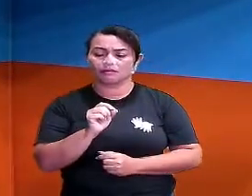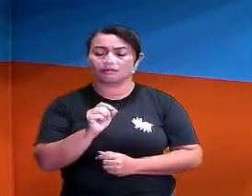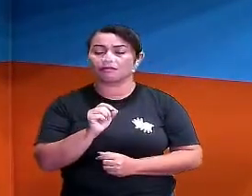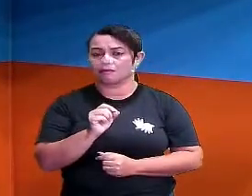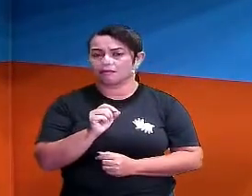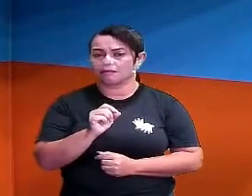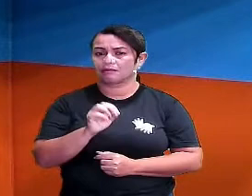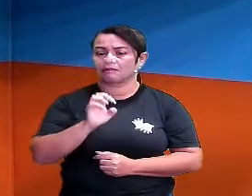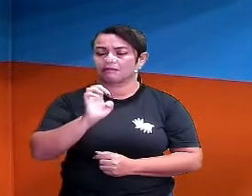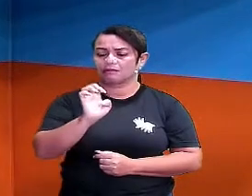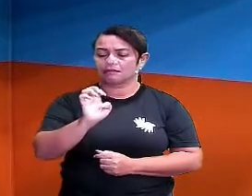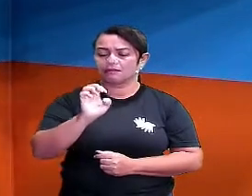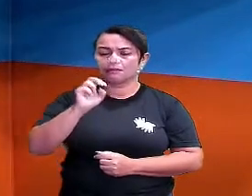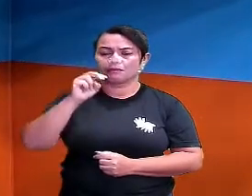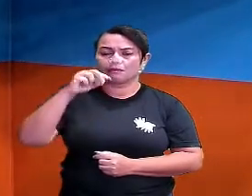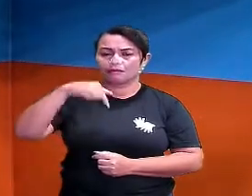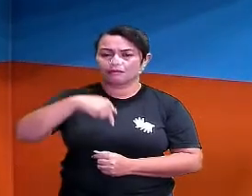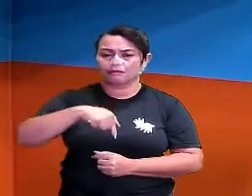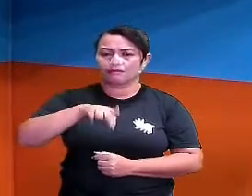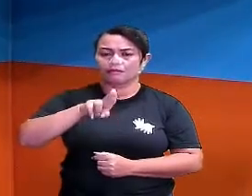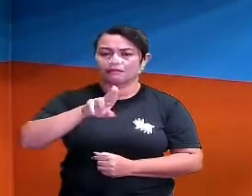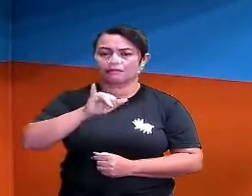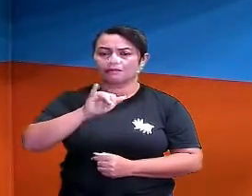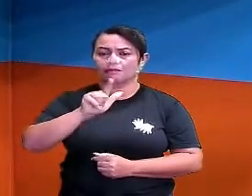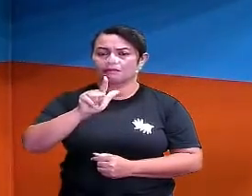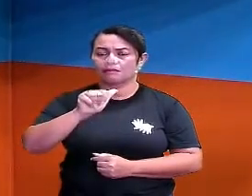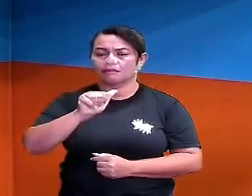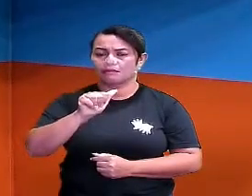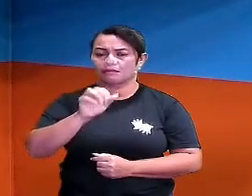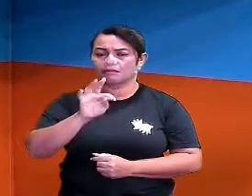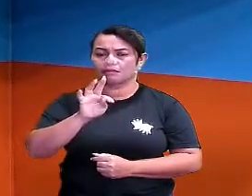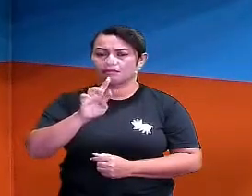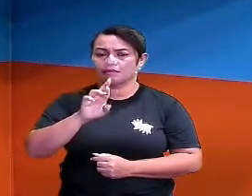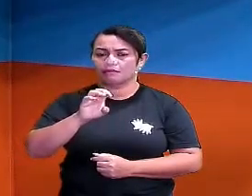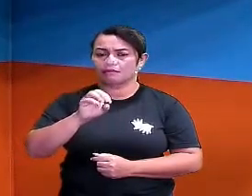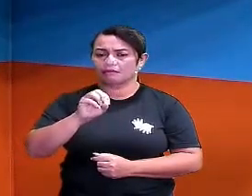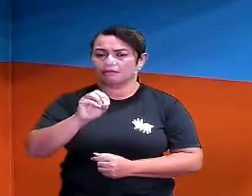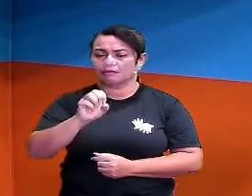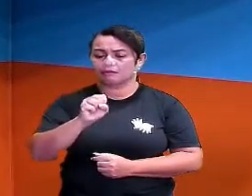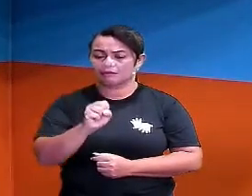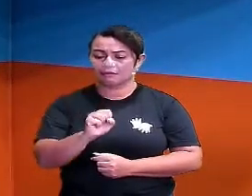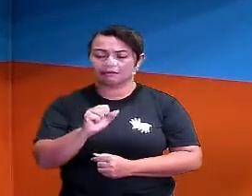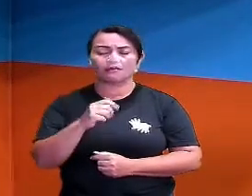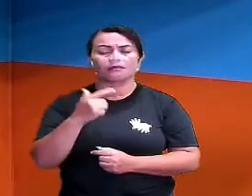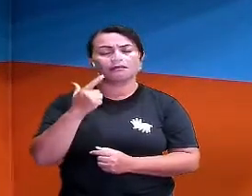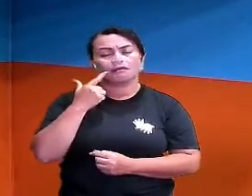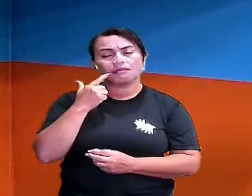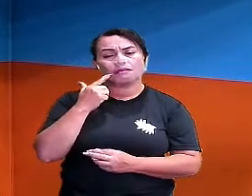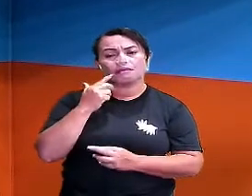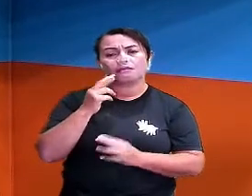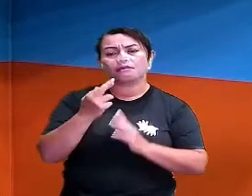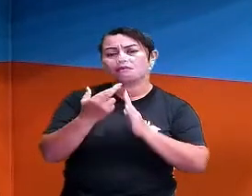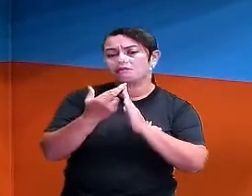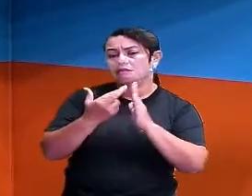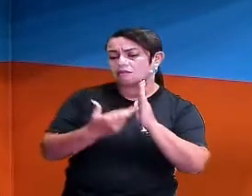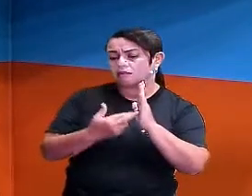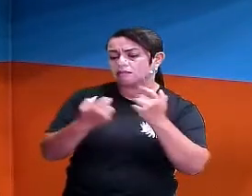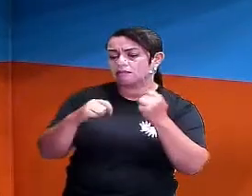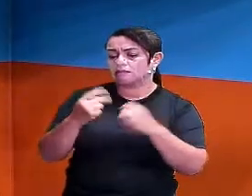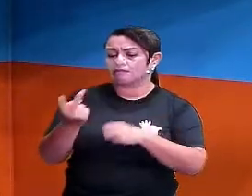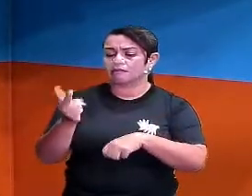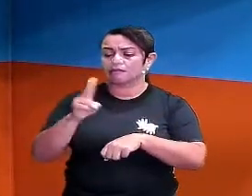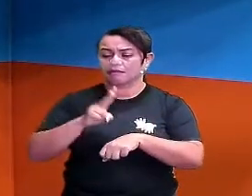polígono equilátero. Mas para um polígono ser regular, ele precisa ter essas duas situações